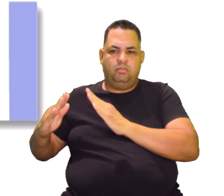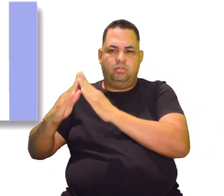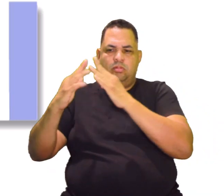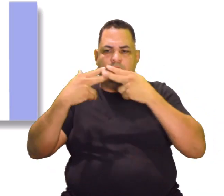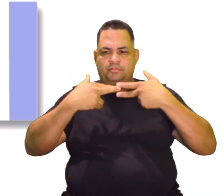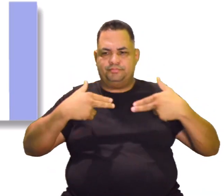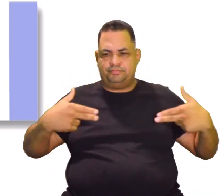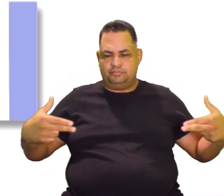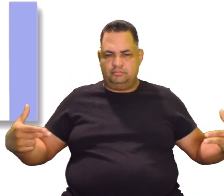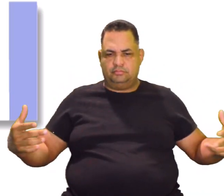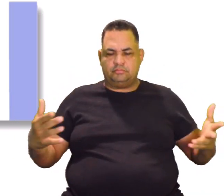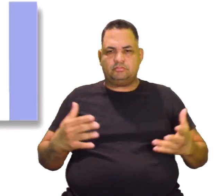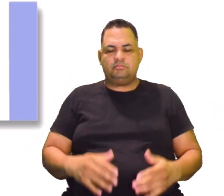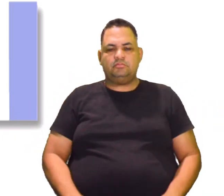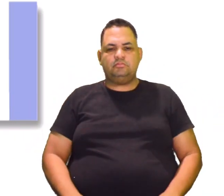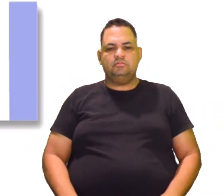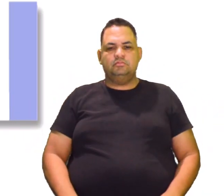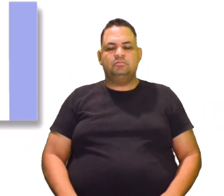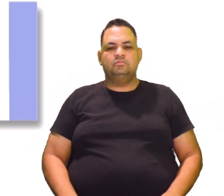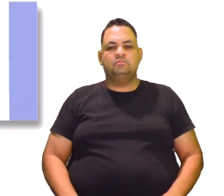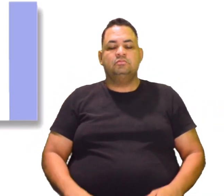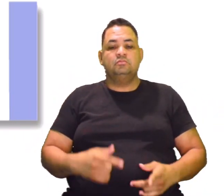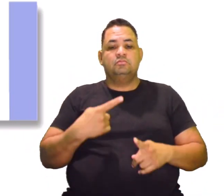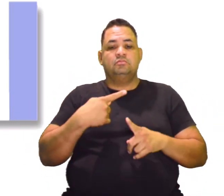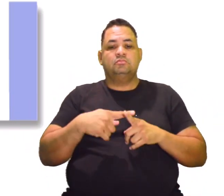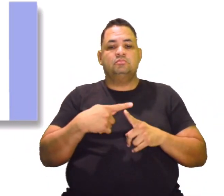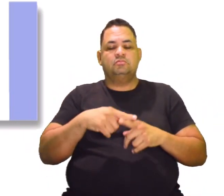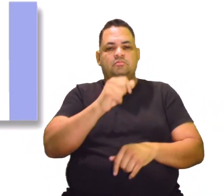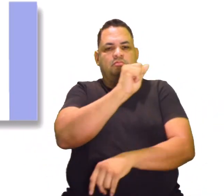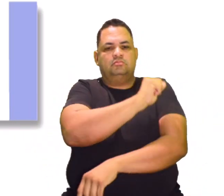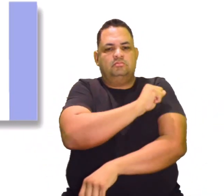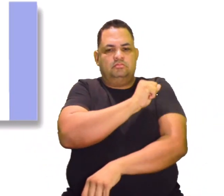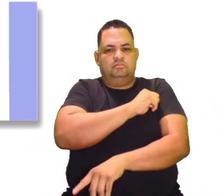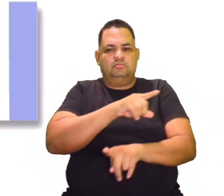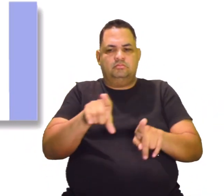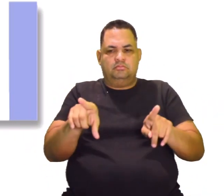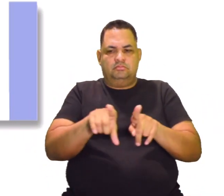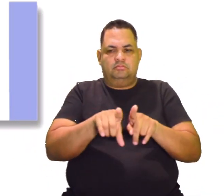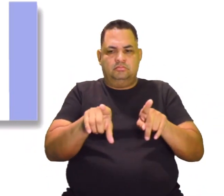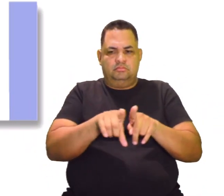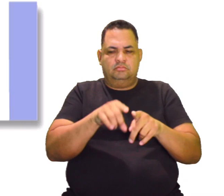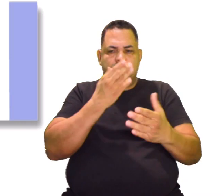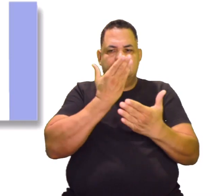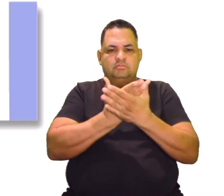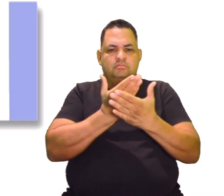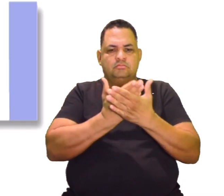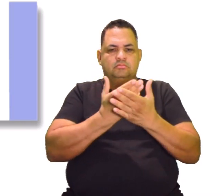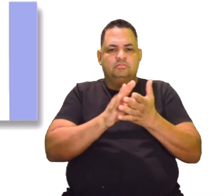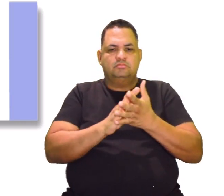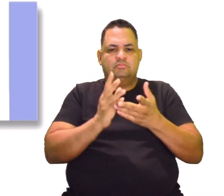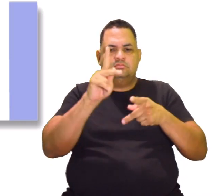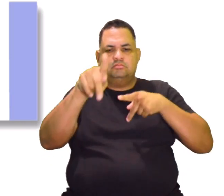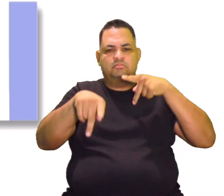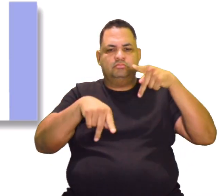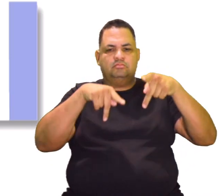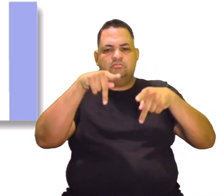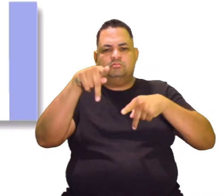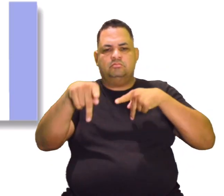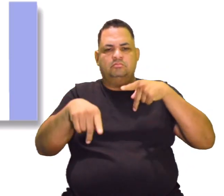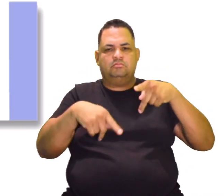aprofundar sobre a cultura egípcia, porque vocês, estudantes, estudam também sobre esses povos lá